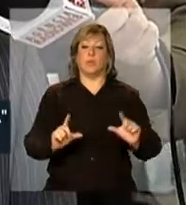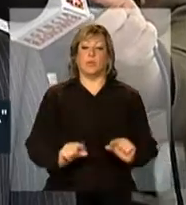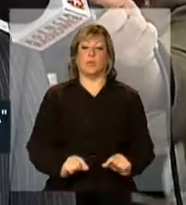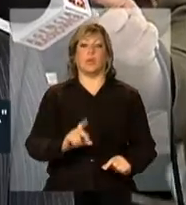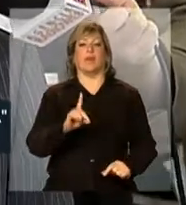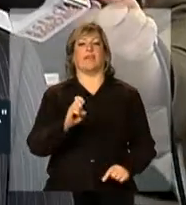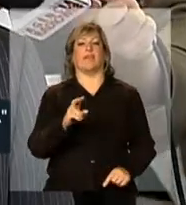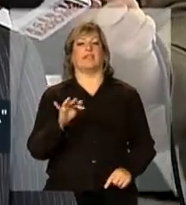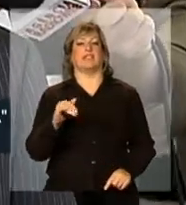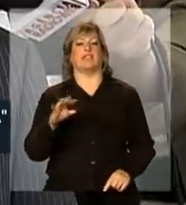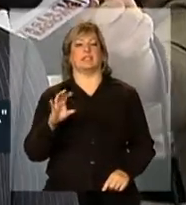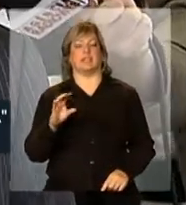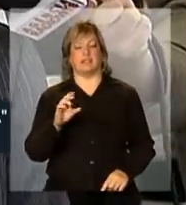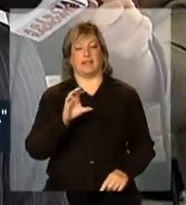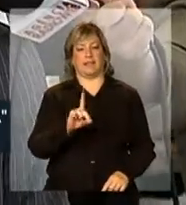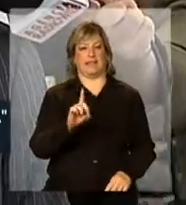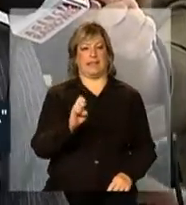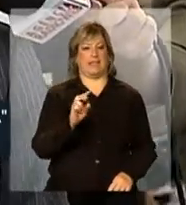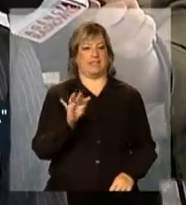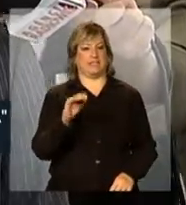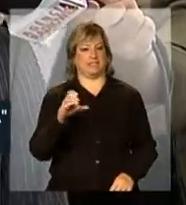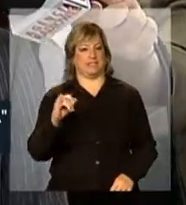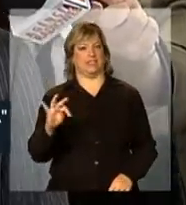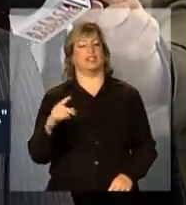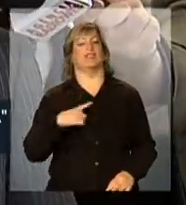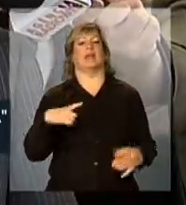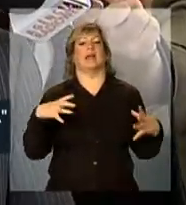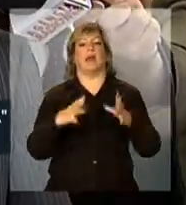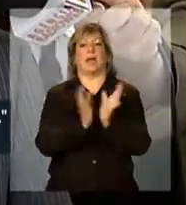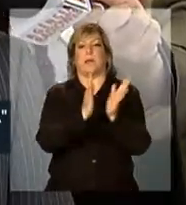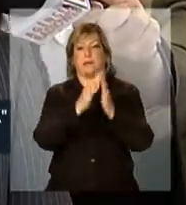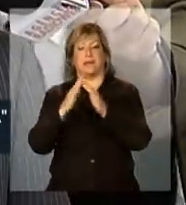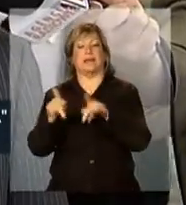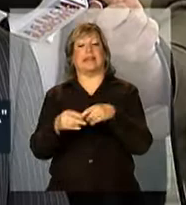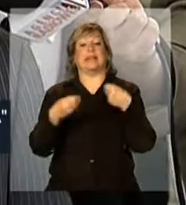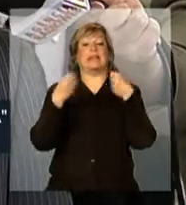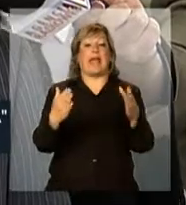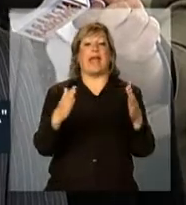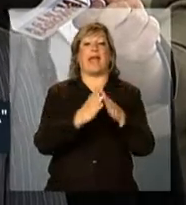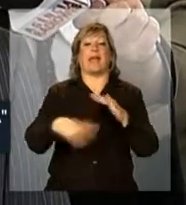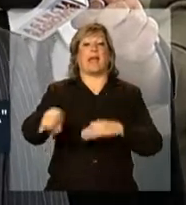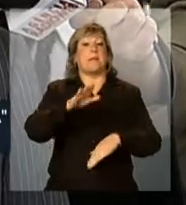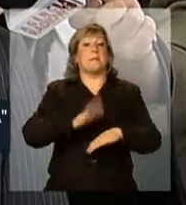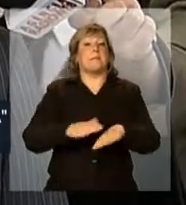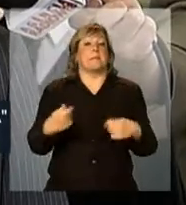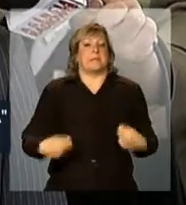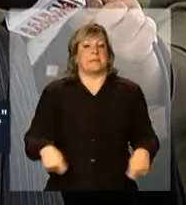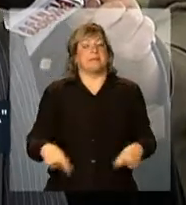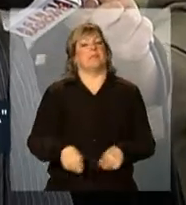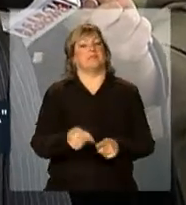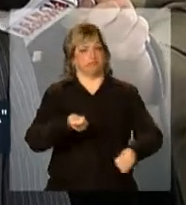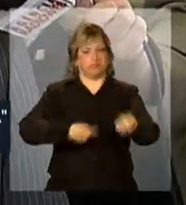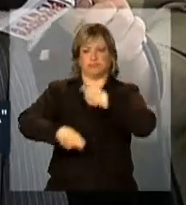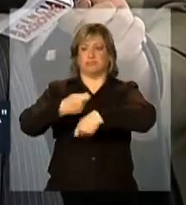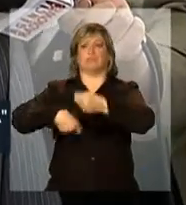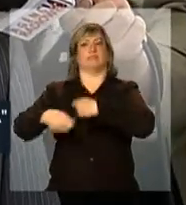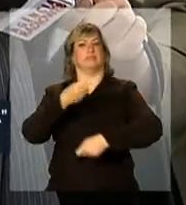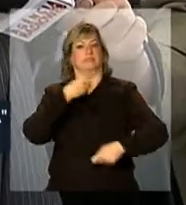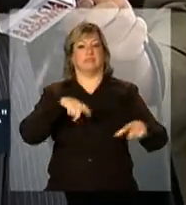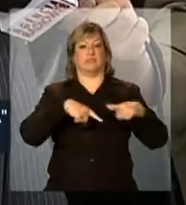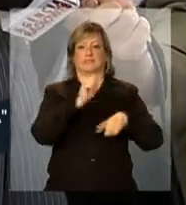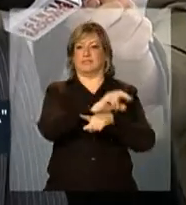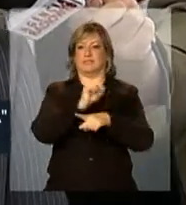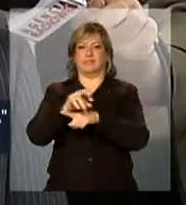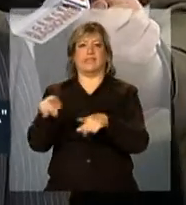déficit habitacional e dar casa a quem mais precisa, também insere e injeta recursos na economia para gerar